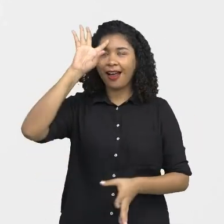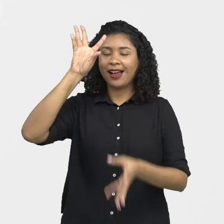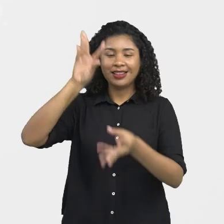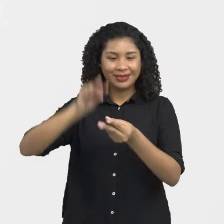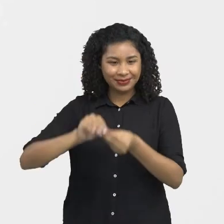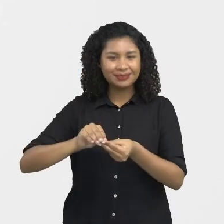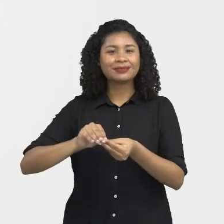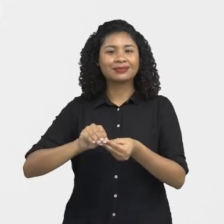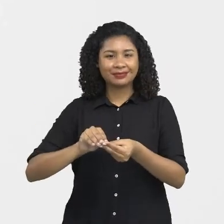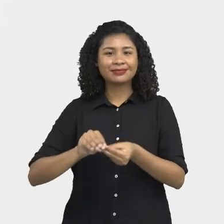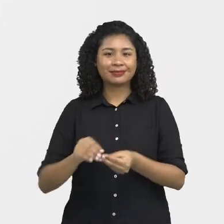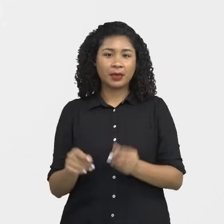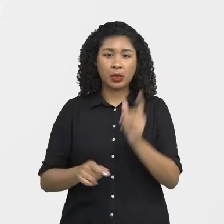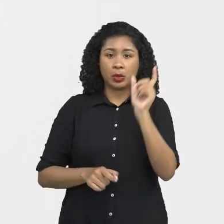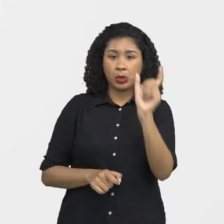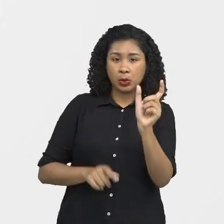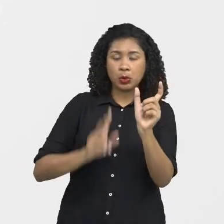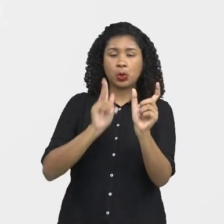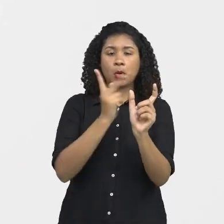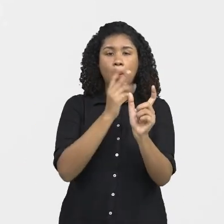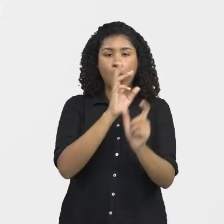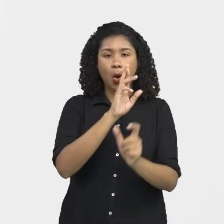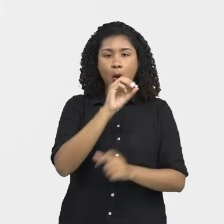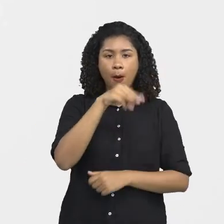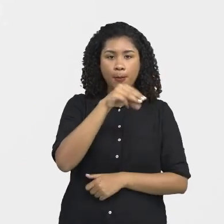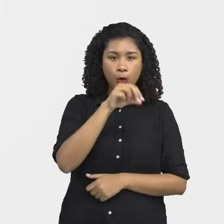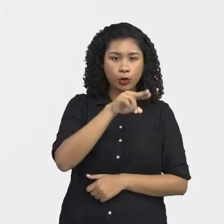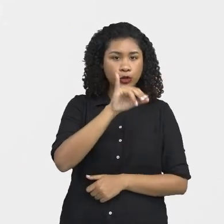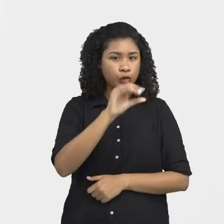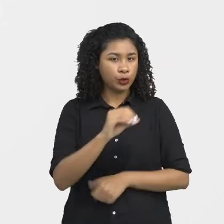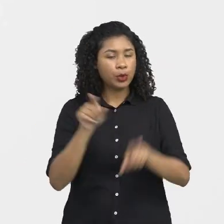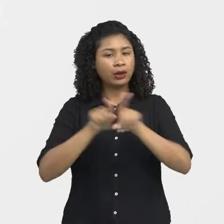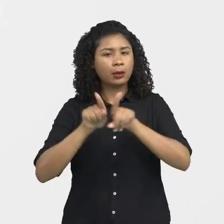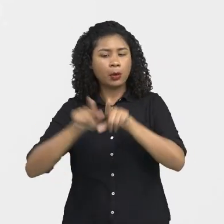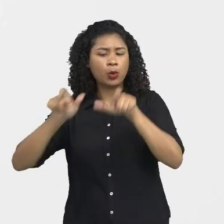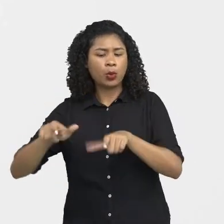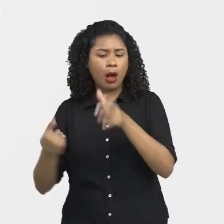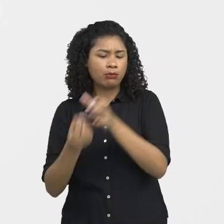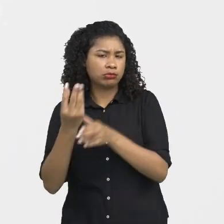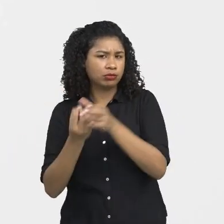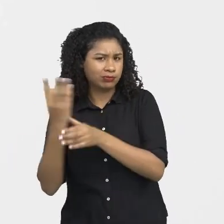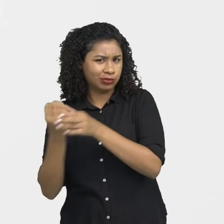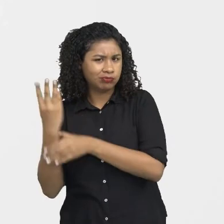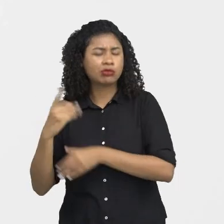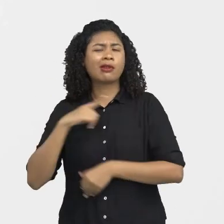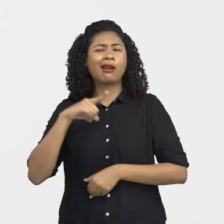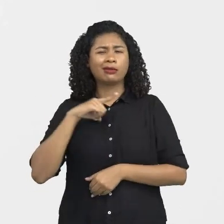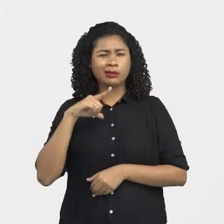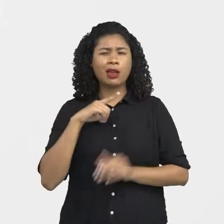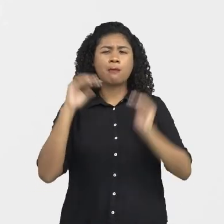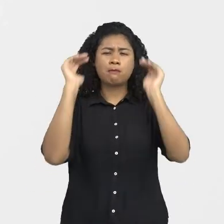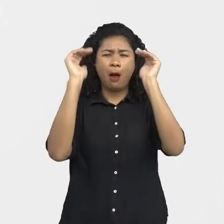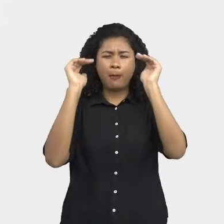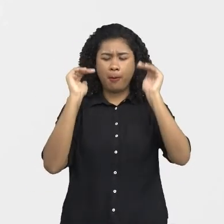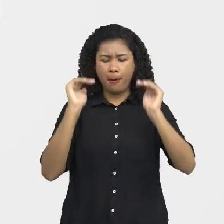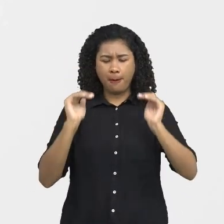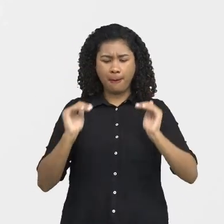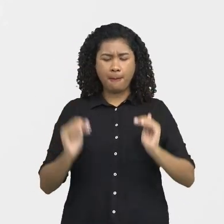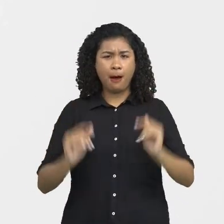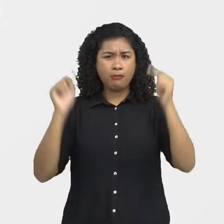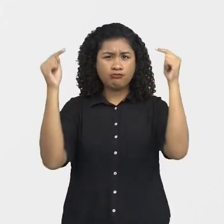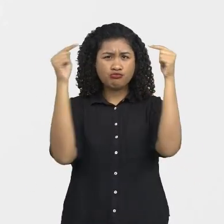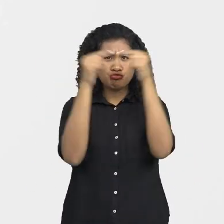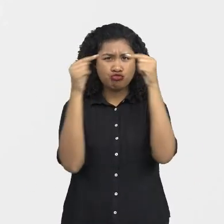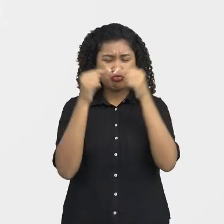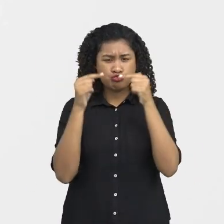hormônio glucagon é produzido pelo pâncreas, a adrenalina na suprarrenal, a somatotrofina é produzida lá na